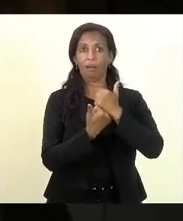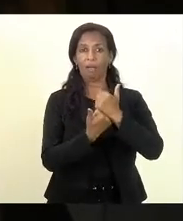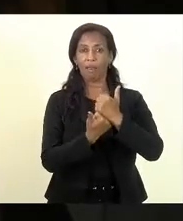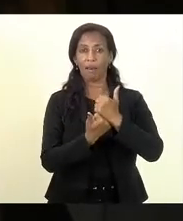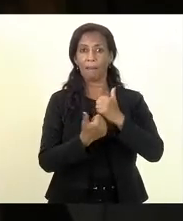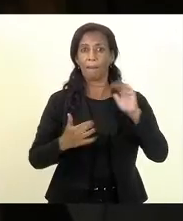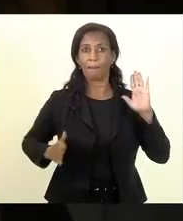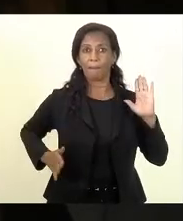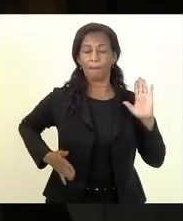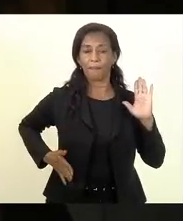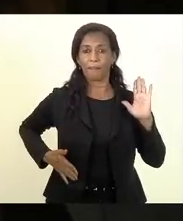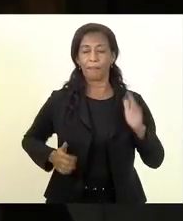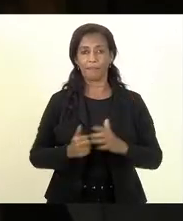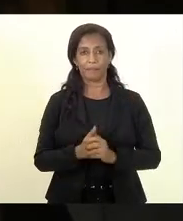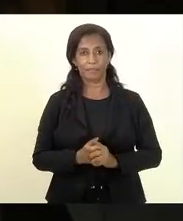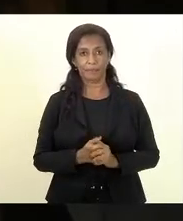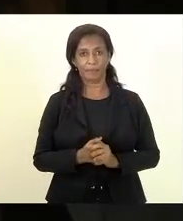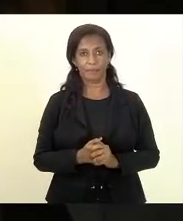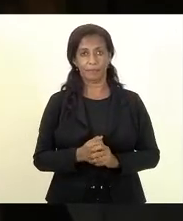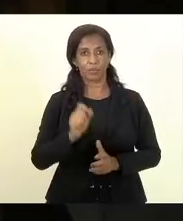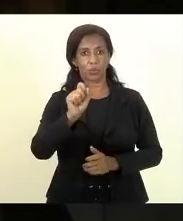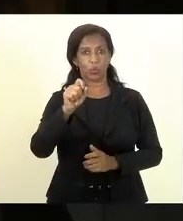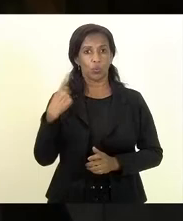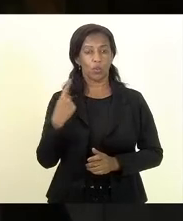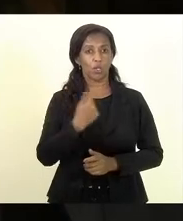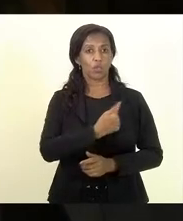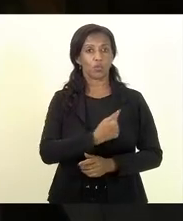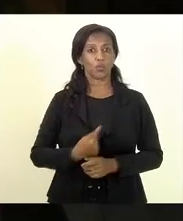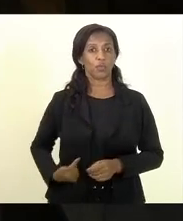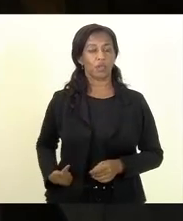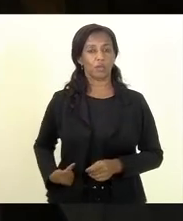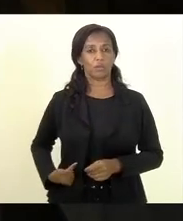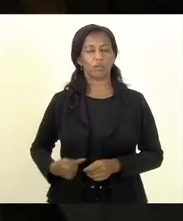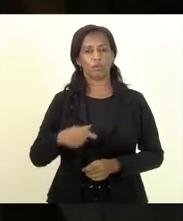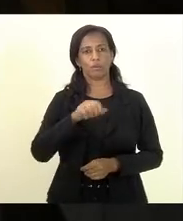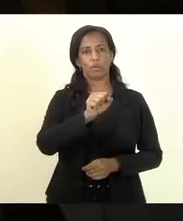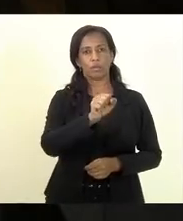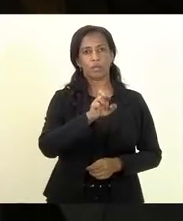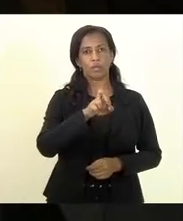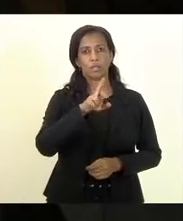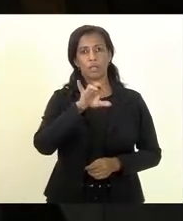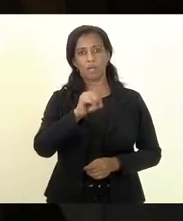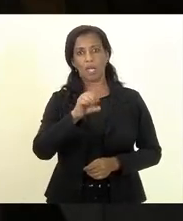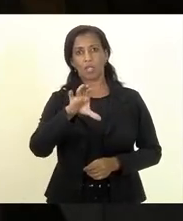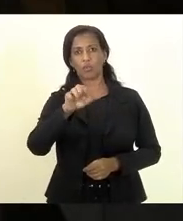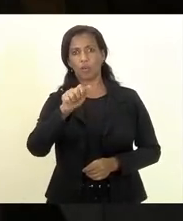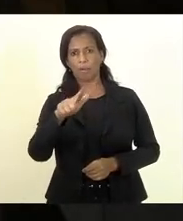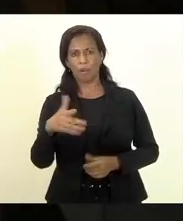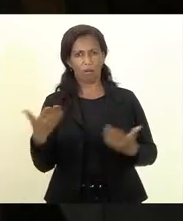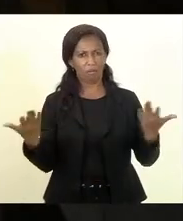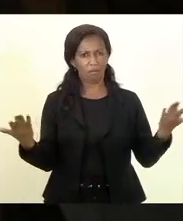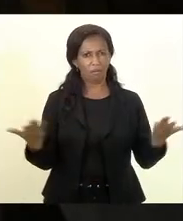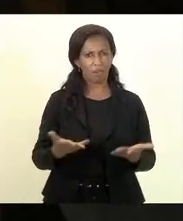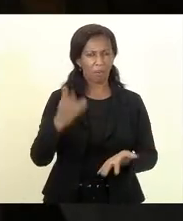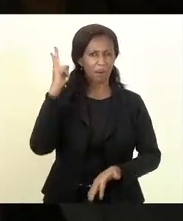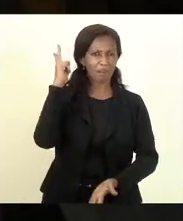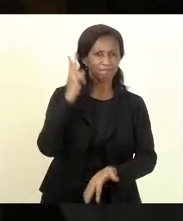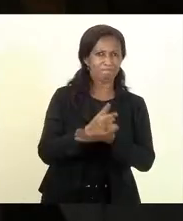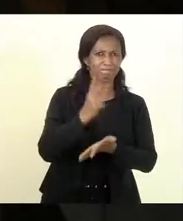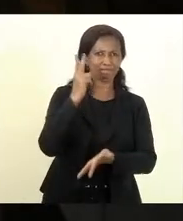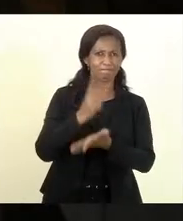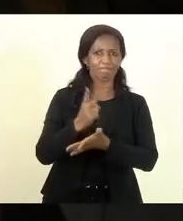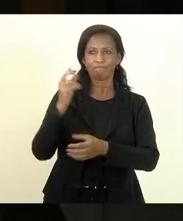o bandido do ex-governador Sérgio Cabral. E nós estamos vendo a mesma